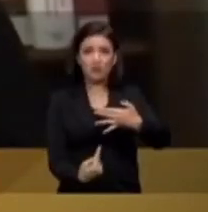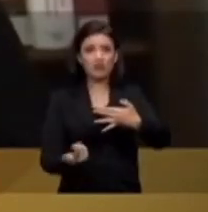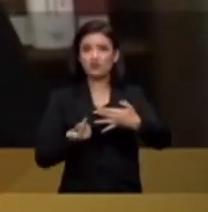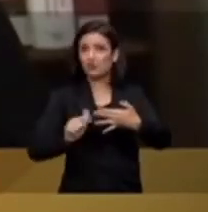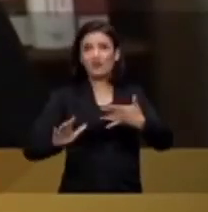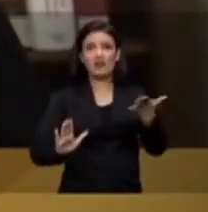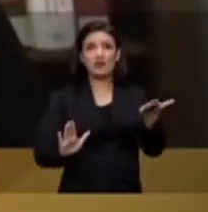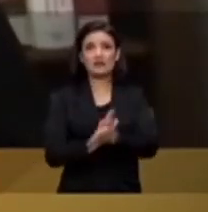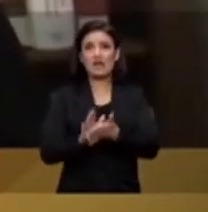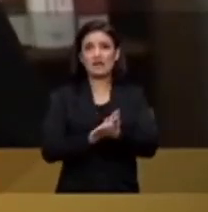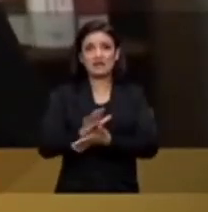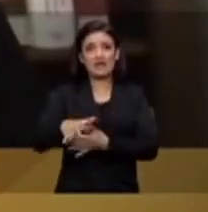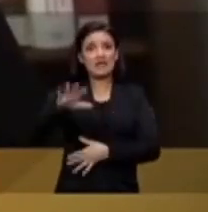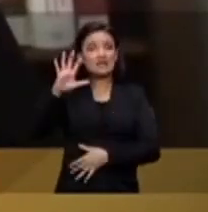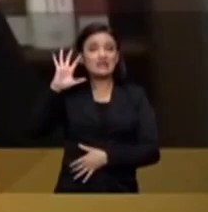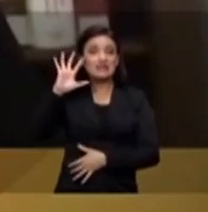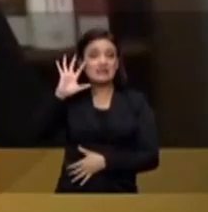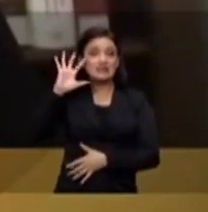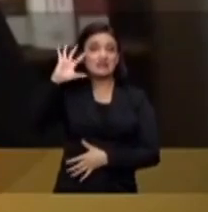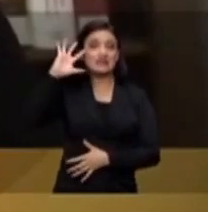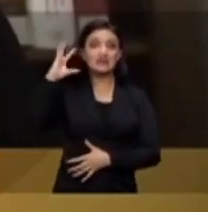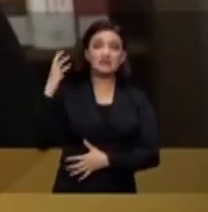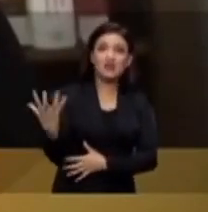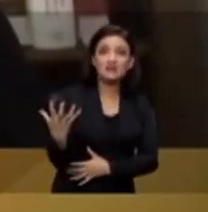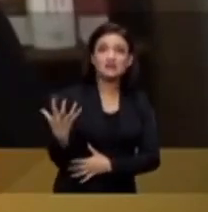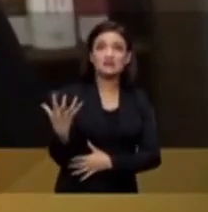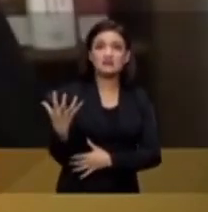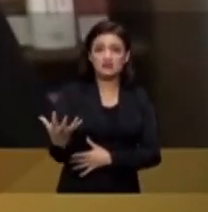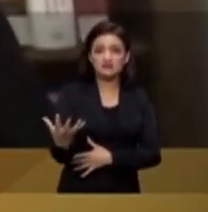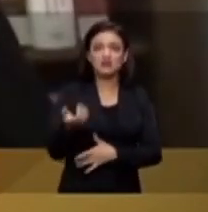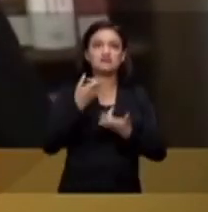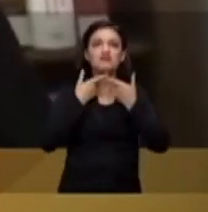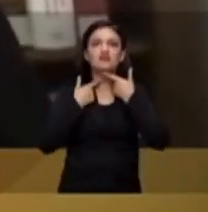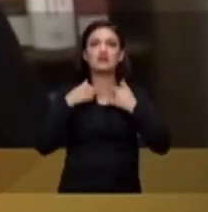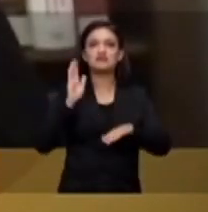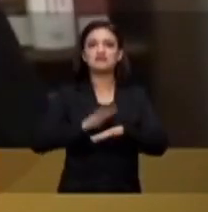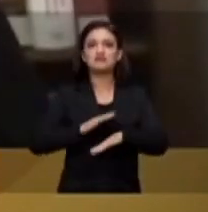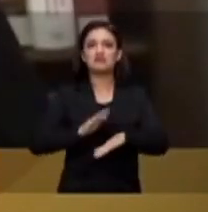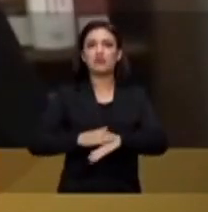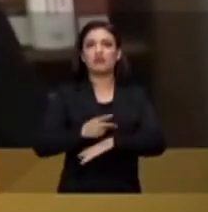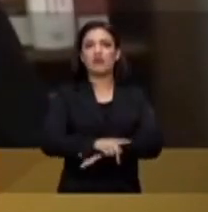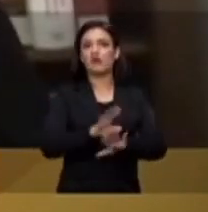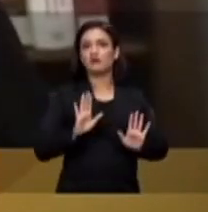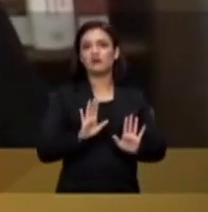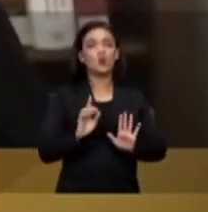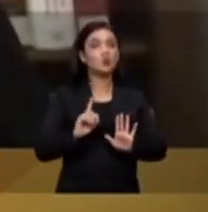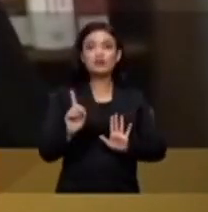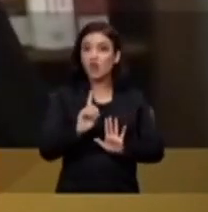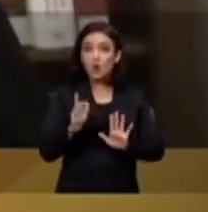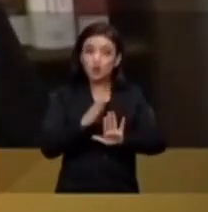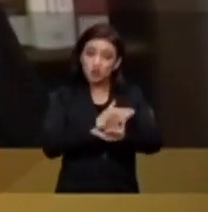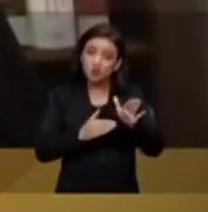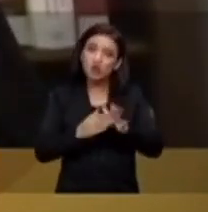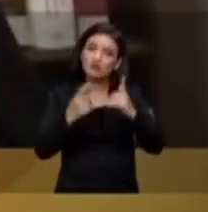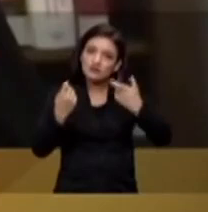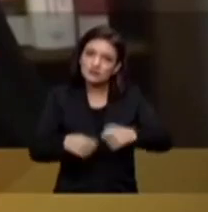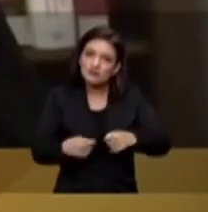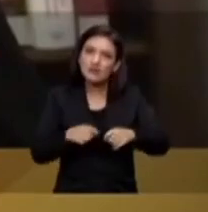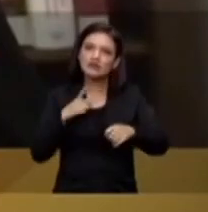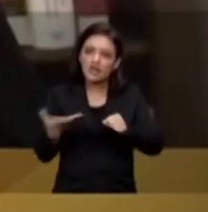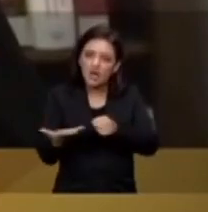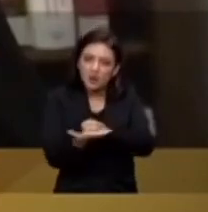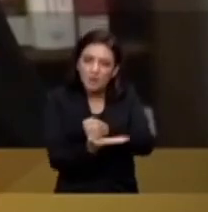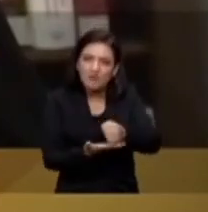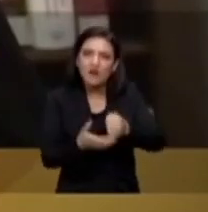nenhuma decisão discricionária. Todas têm que ser fundamentadas sob pena de nulidade. Então, aqui, senhor presidente,